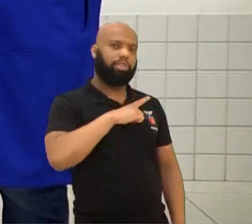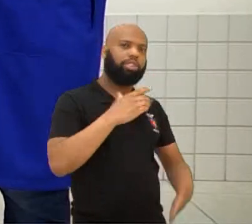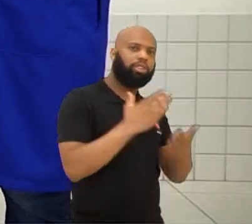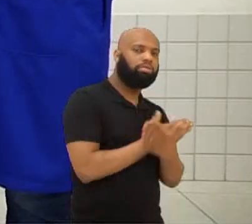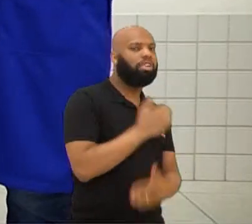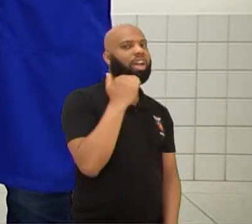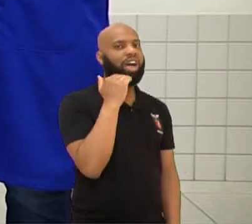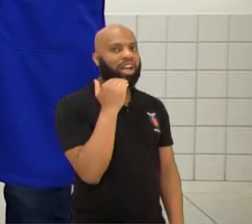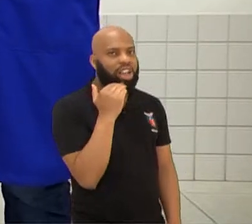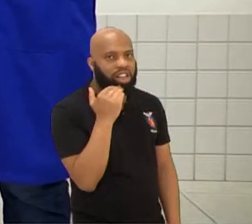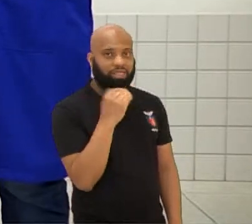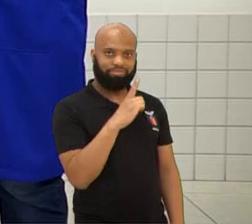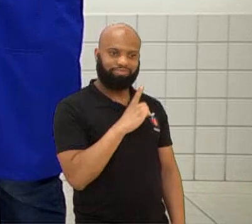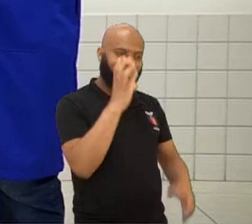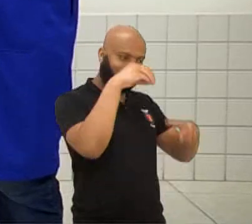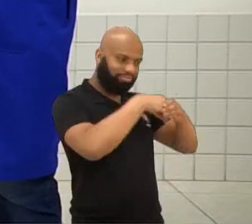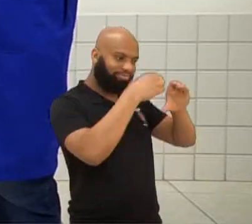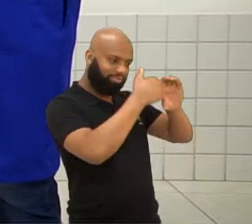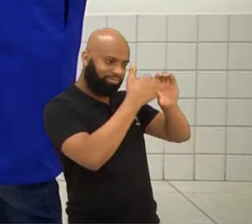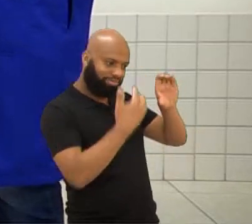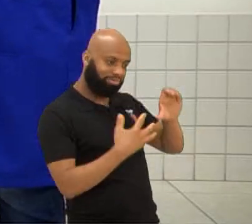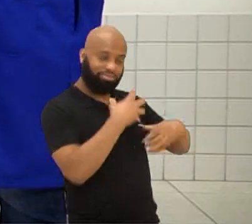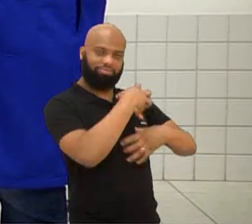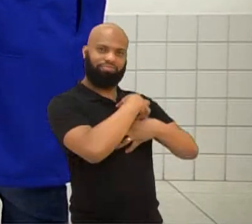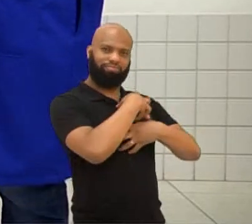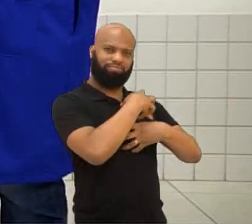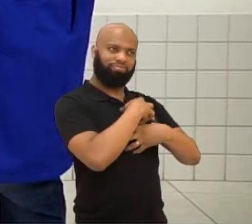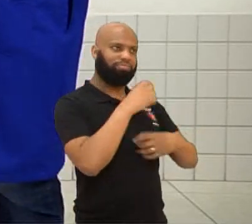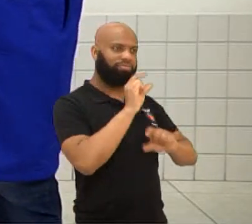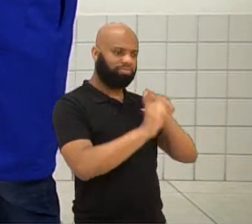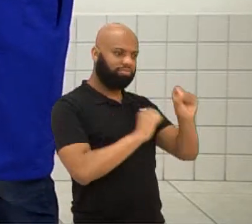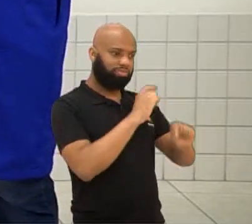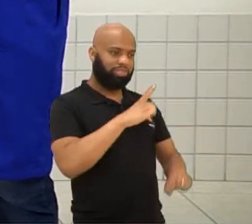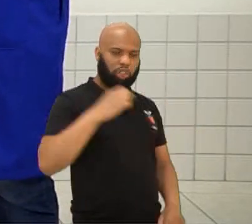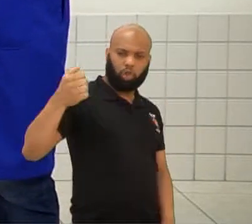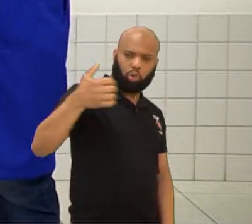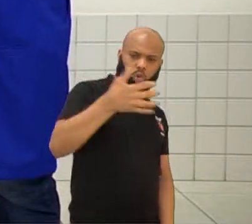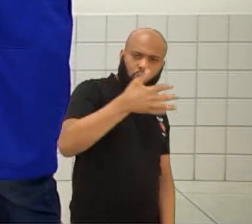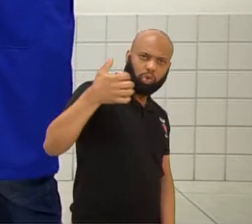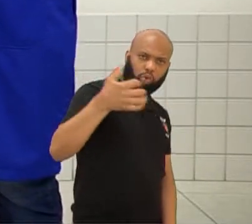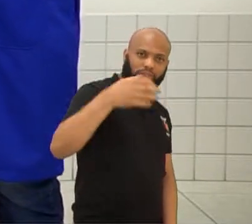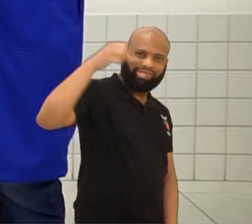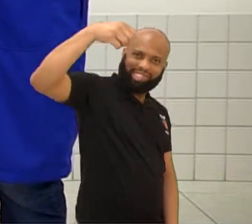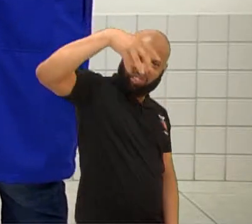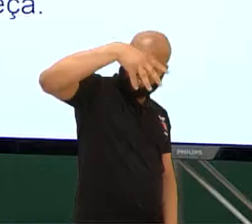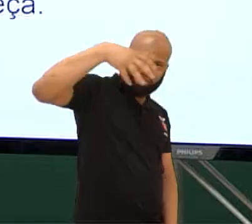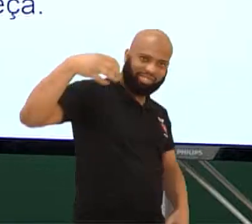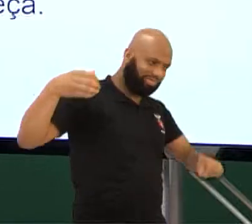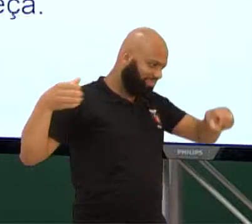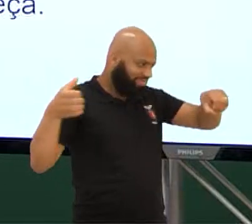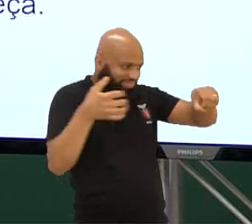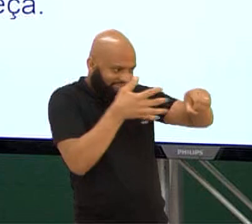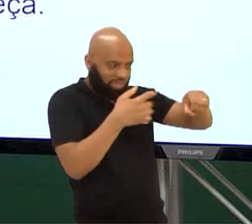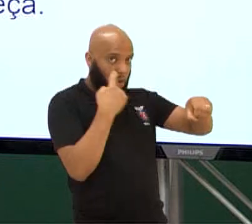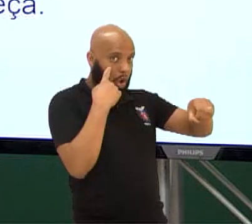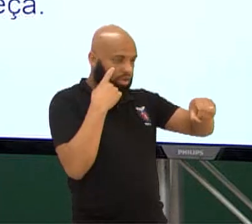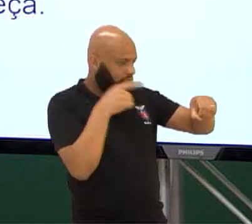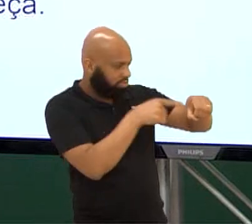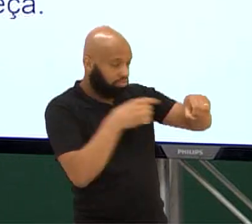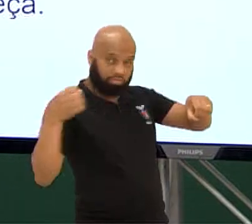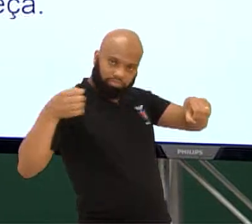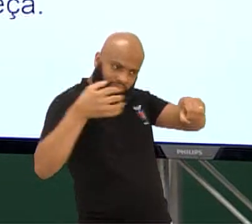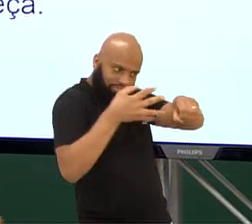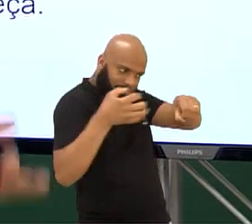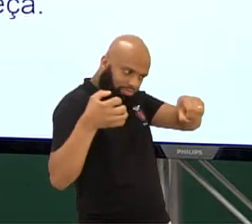assim, dentro dessa caracterização, a forma de você estar concentrando o feixe luminoso pode ser que ele acabe trabalhando de maneira ali não